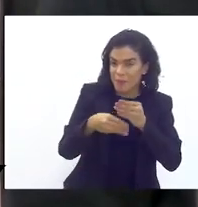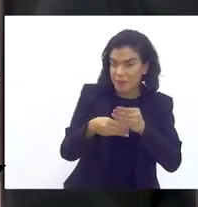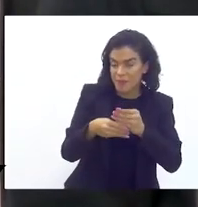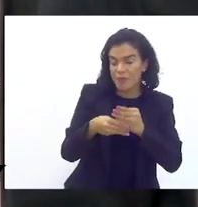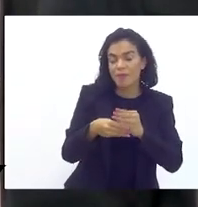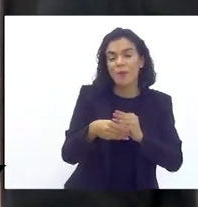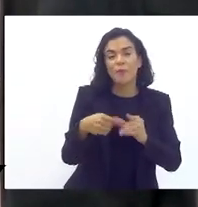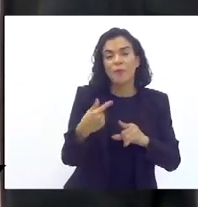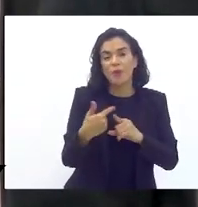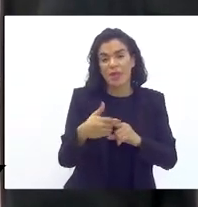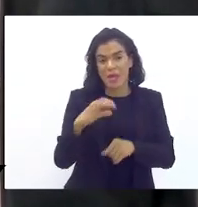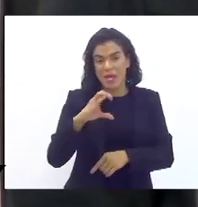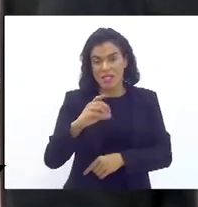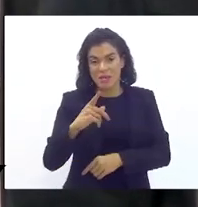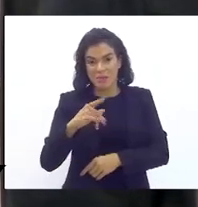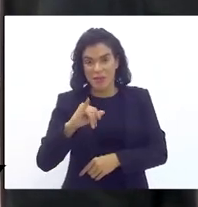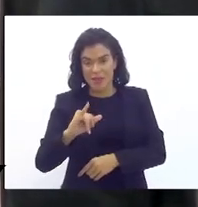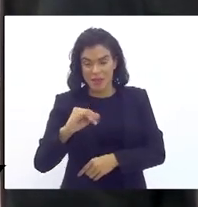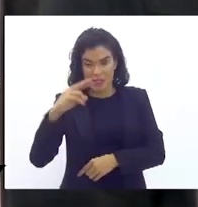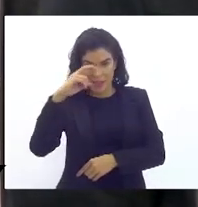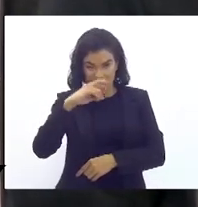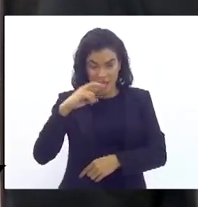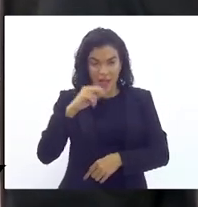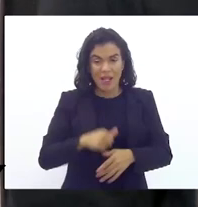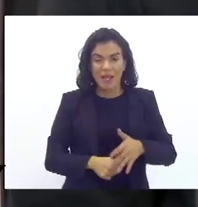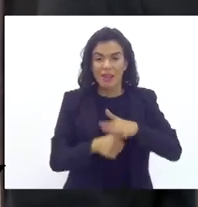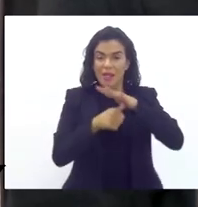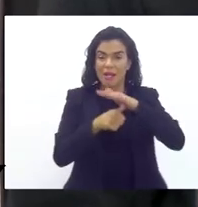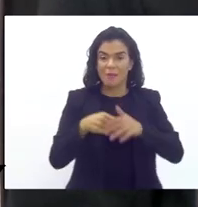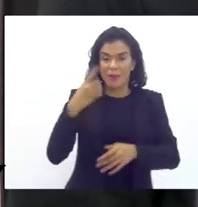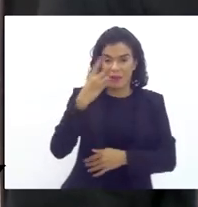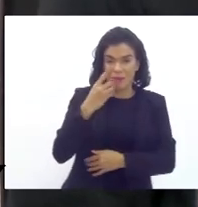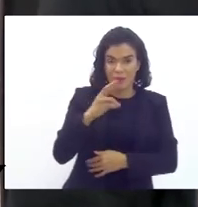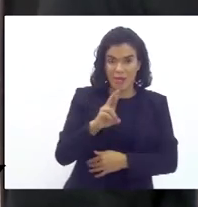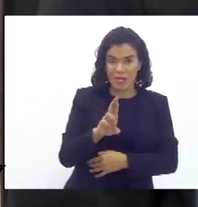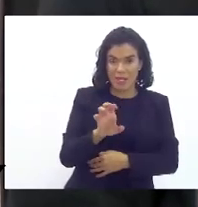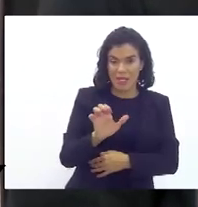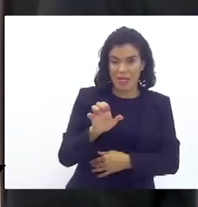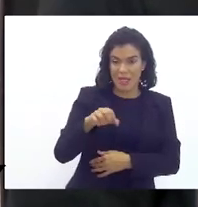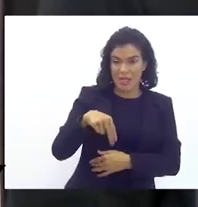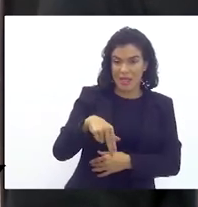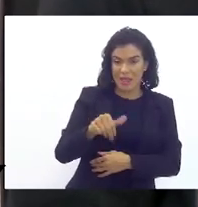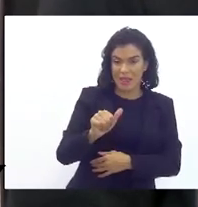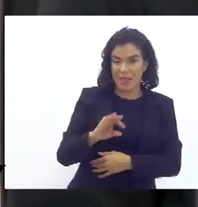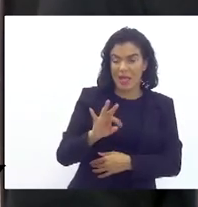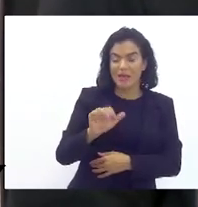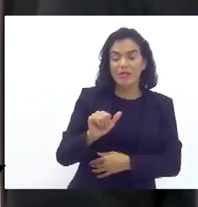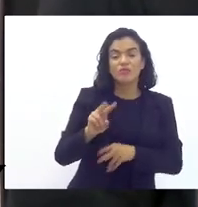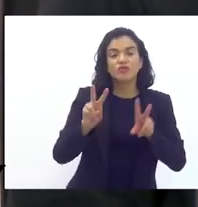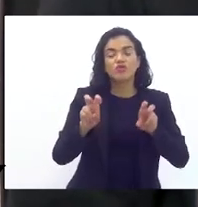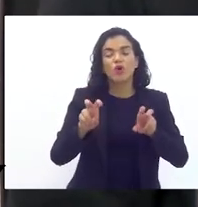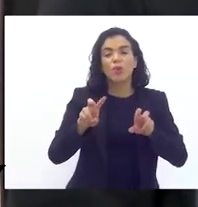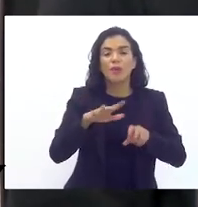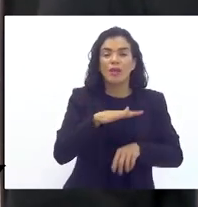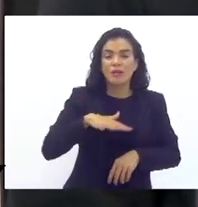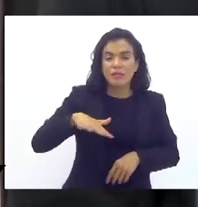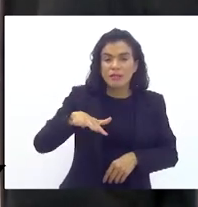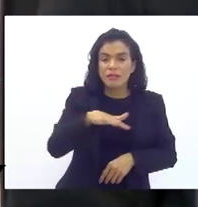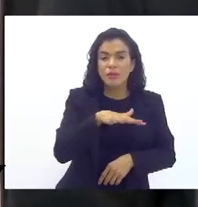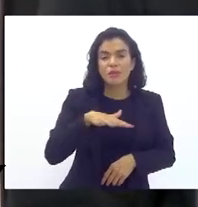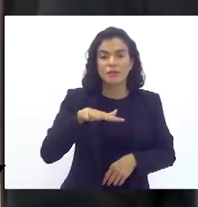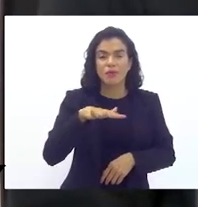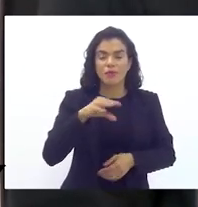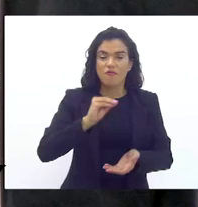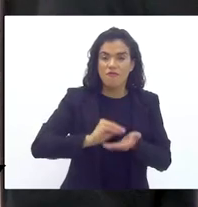seja o objeto da CPI presidida pela deputada Renata Souza dos casos do passado né dos casos